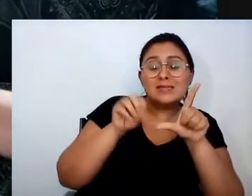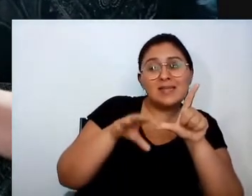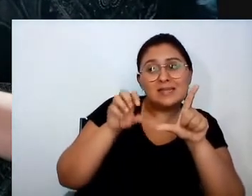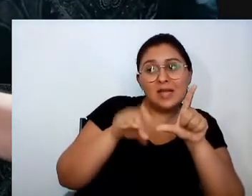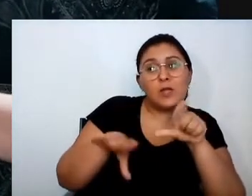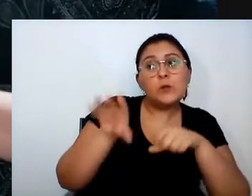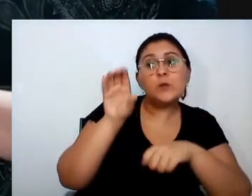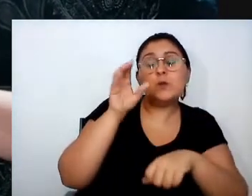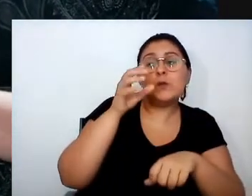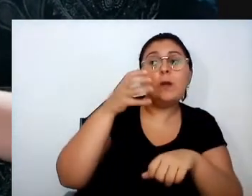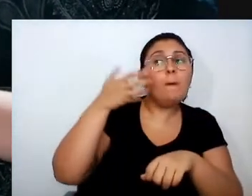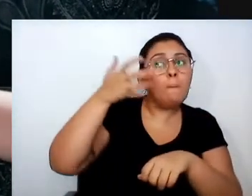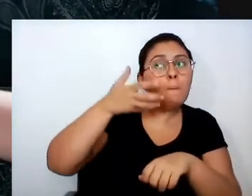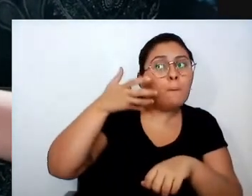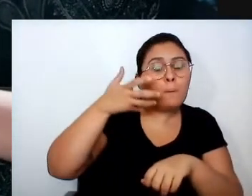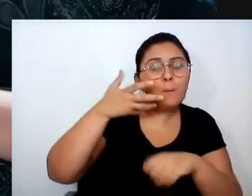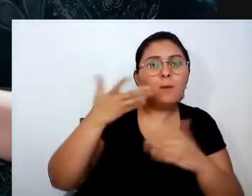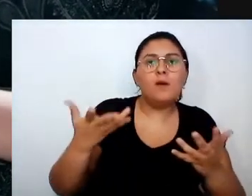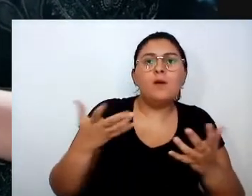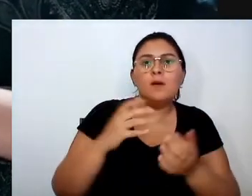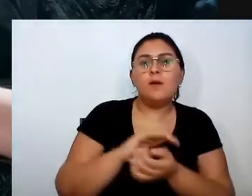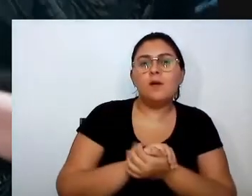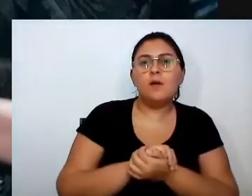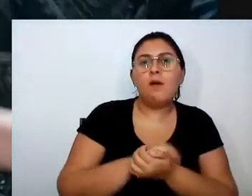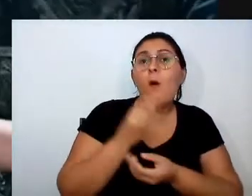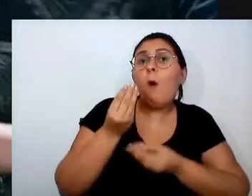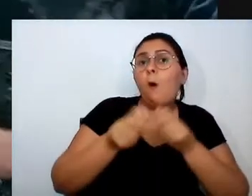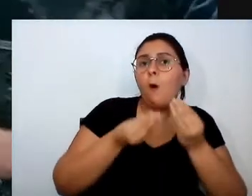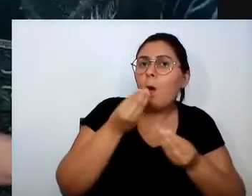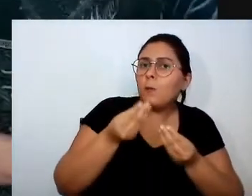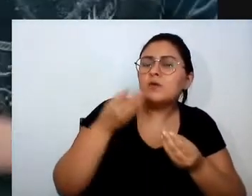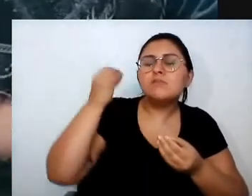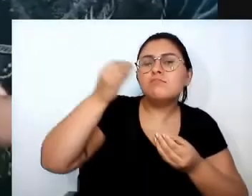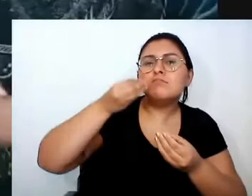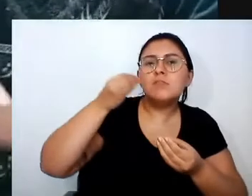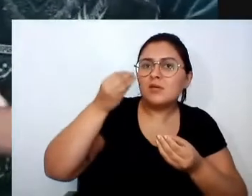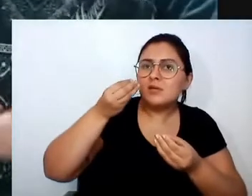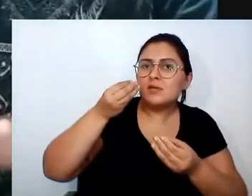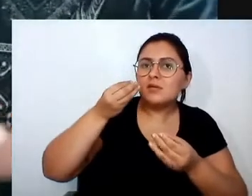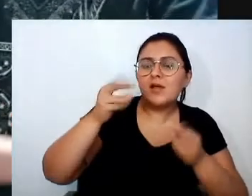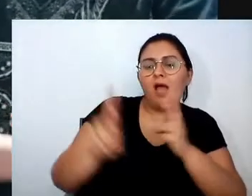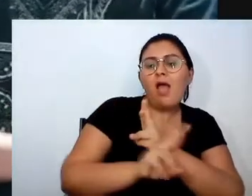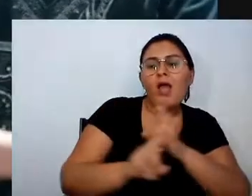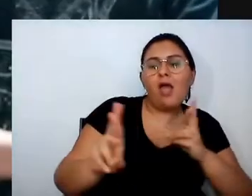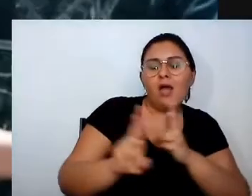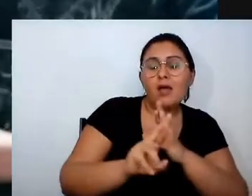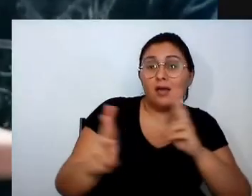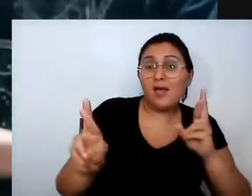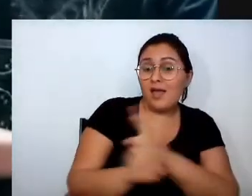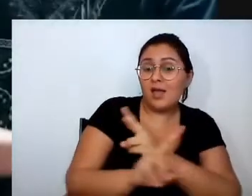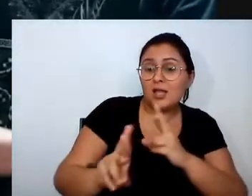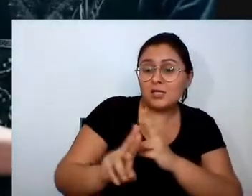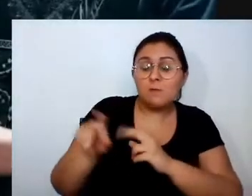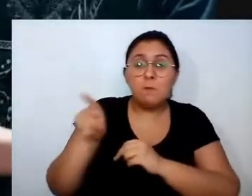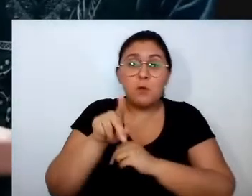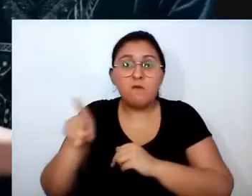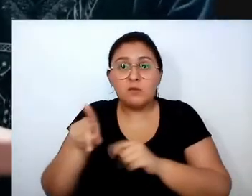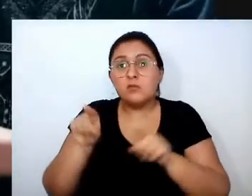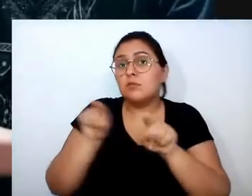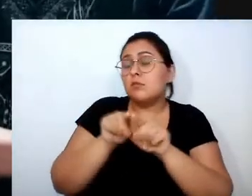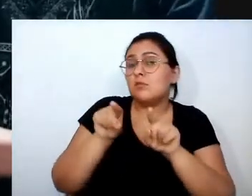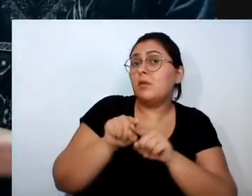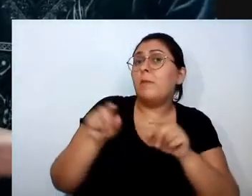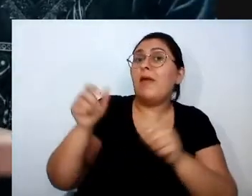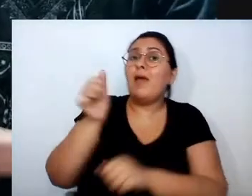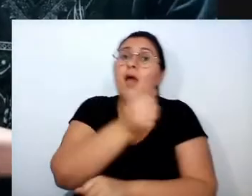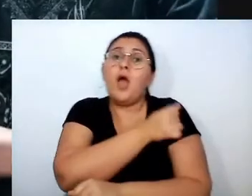sobre como vem sendo a relação com os professores, com os colegas de turma, né, com as disciplinas, quais seriam assim